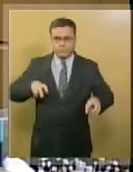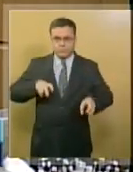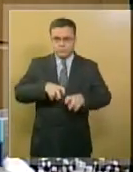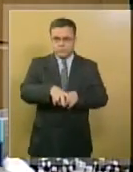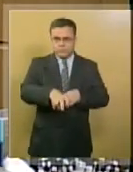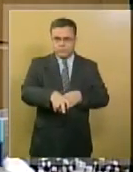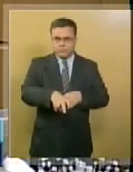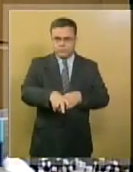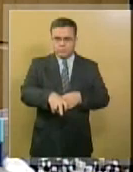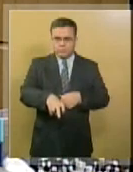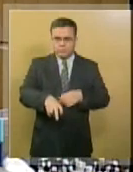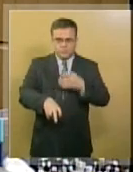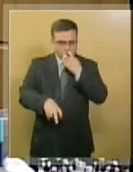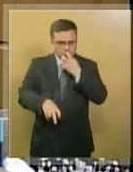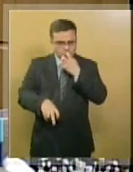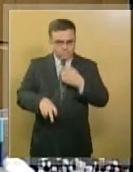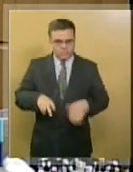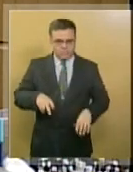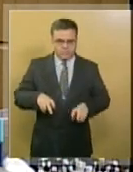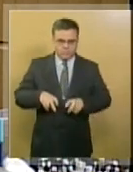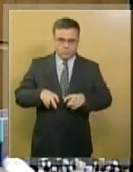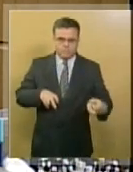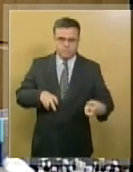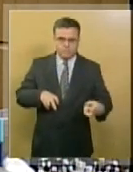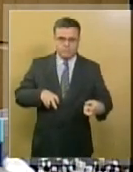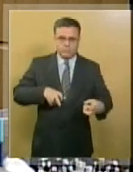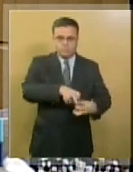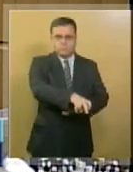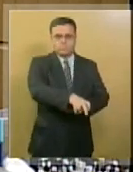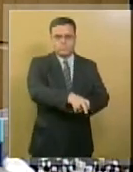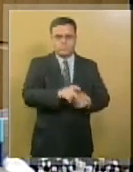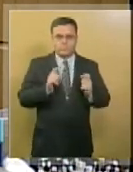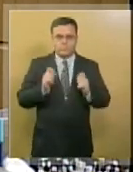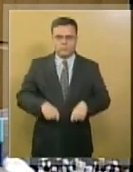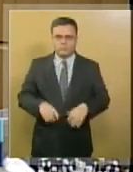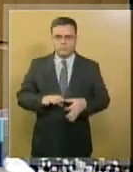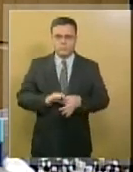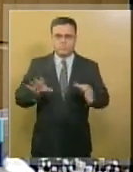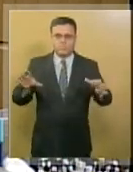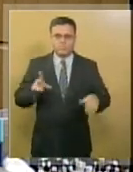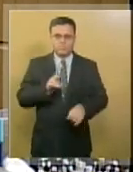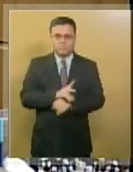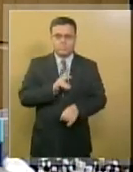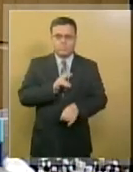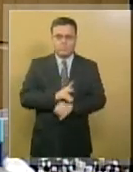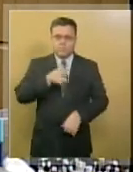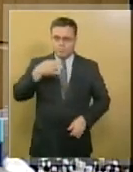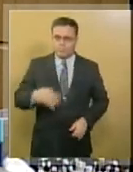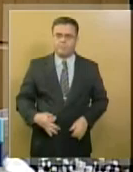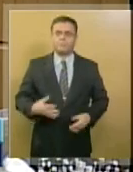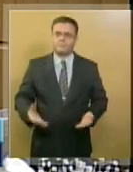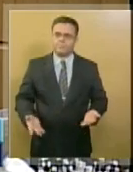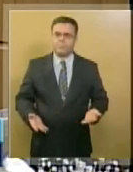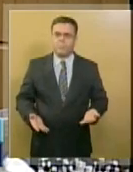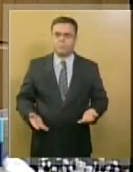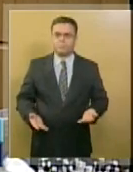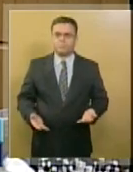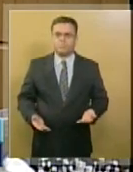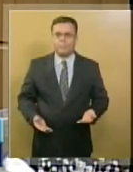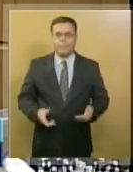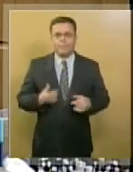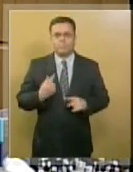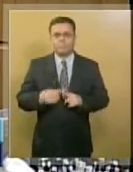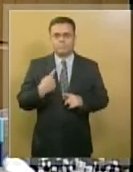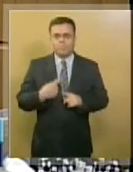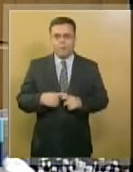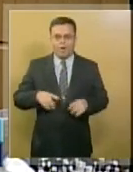ficou gravemente ferido. São leitos hospitalares que poderiam estar liberados para problemas realmente necessários de saúde e porque